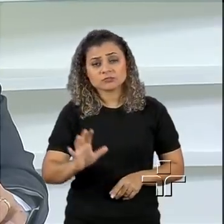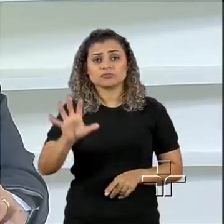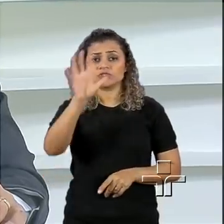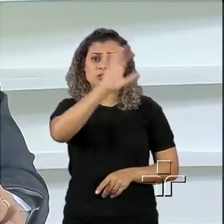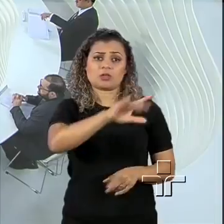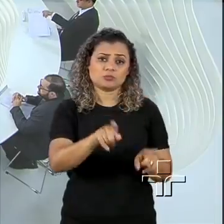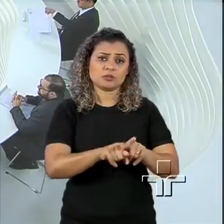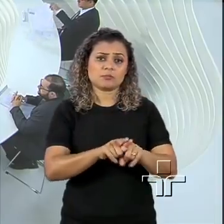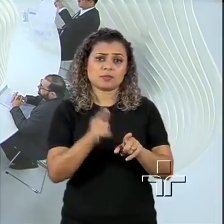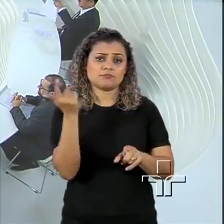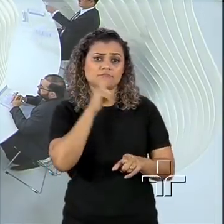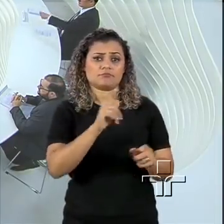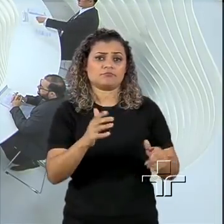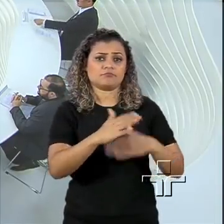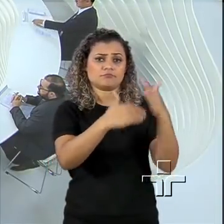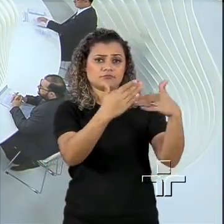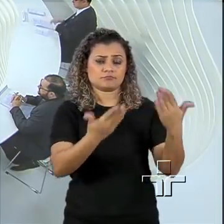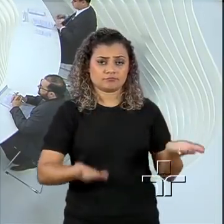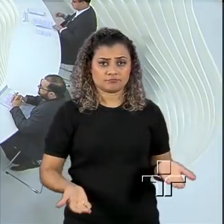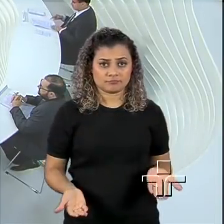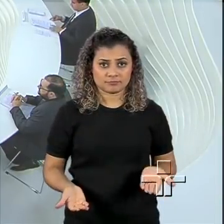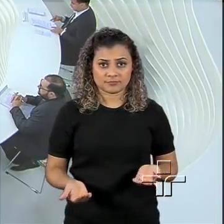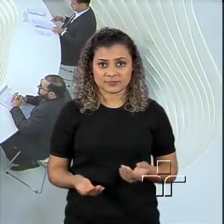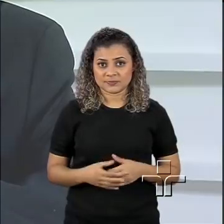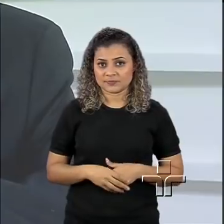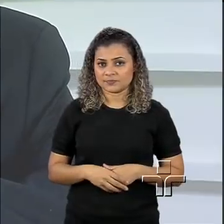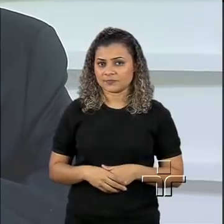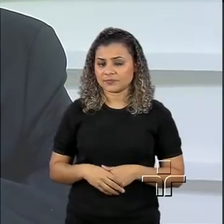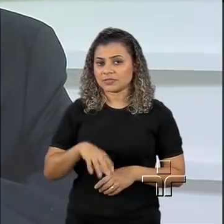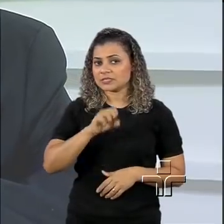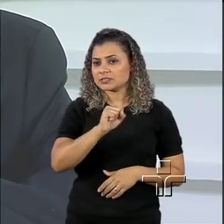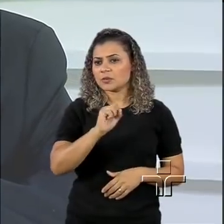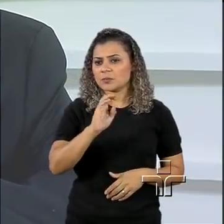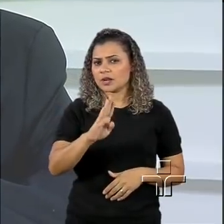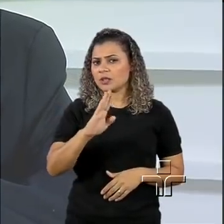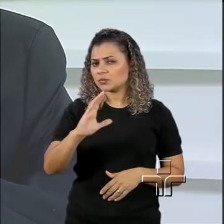Dá uma esquentada aqui, ministro. São Bernardo do Campo,